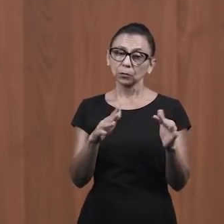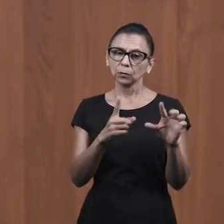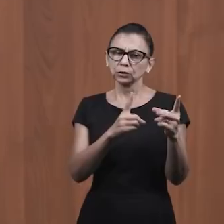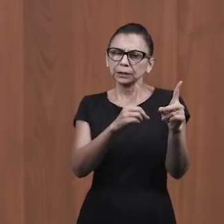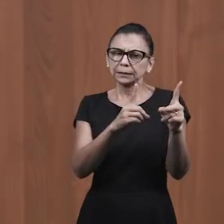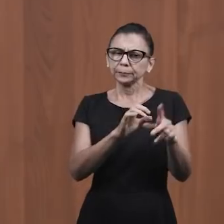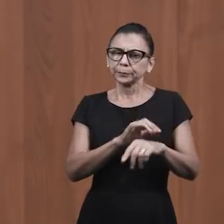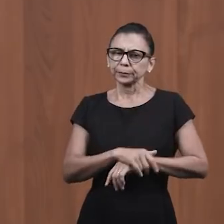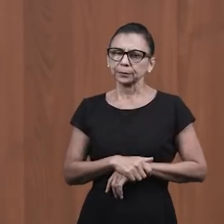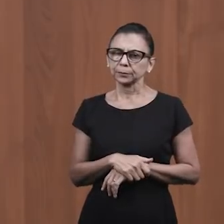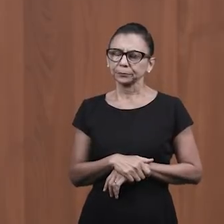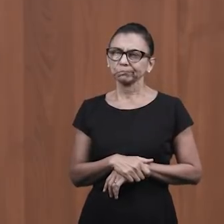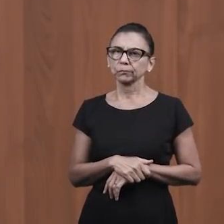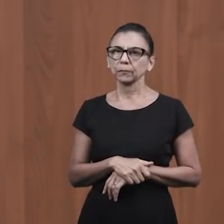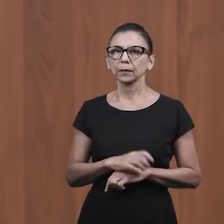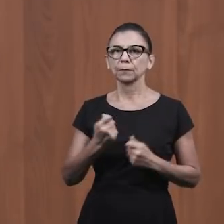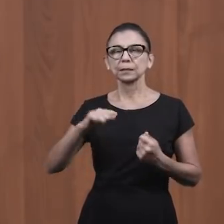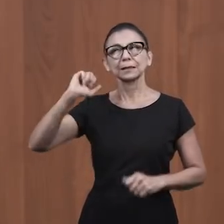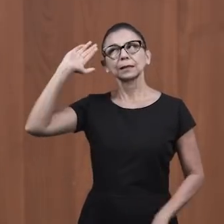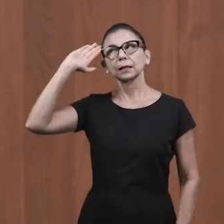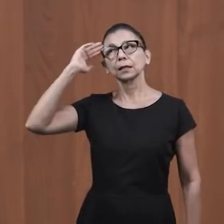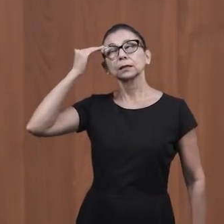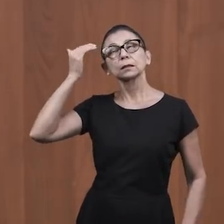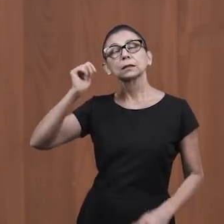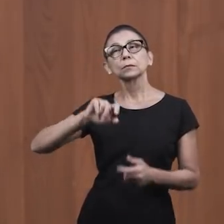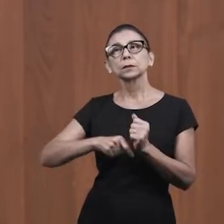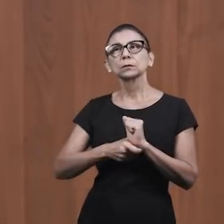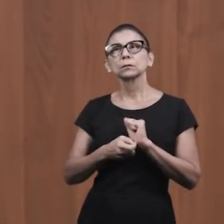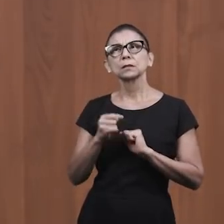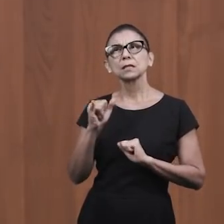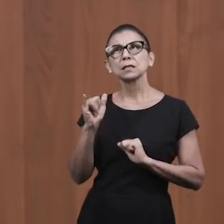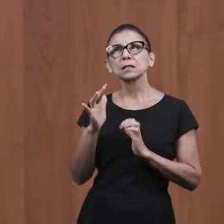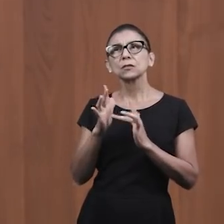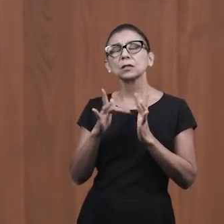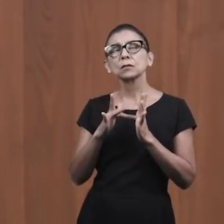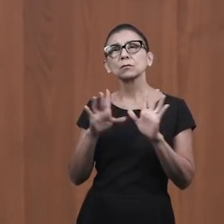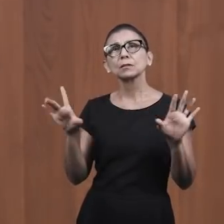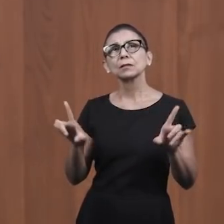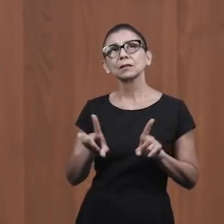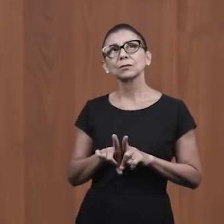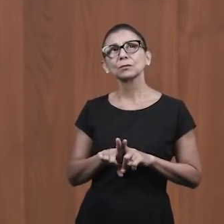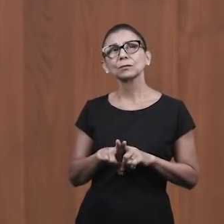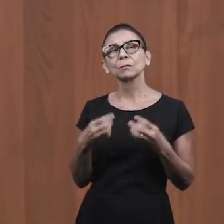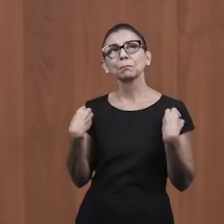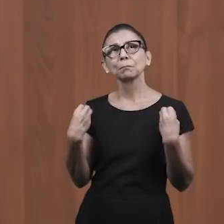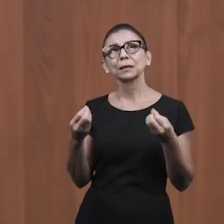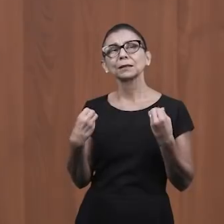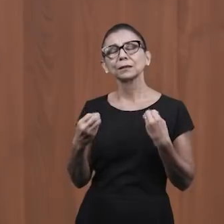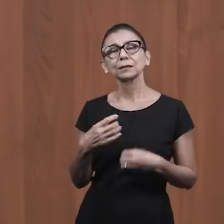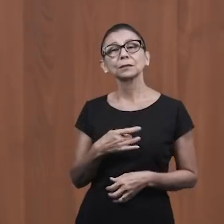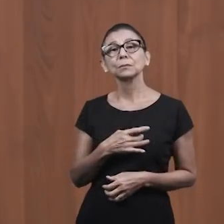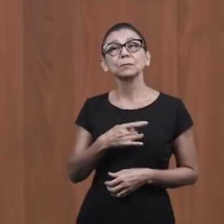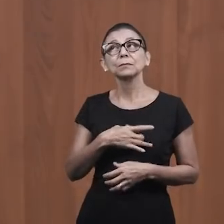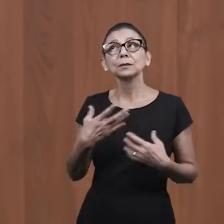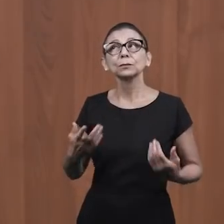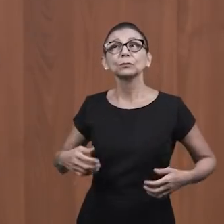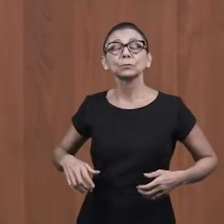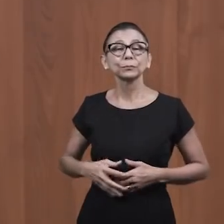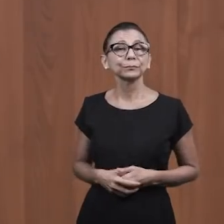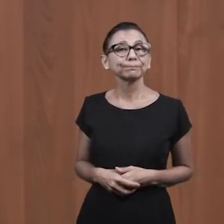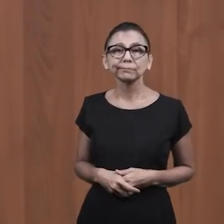que aconteça coisas que nos preocupam e nos entristecem. São as tempestades dessa vida. Por